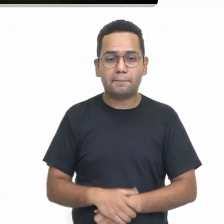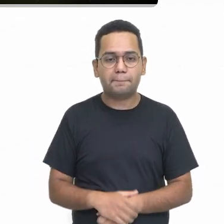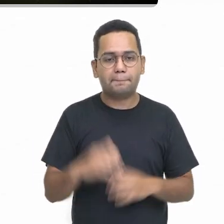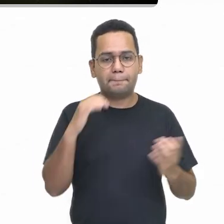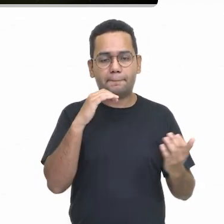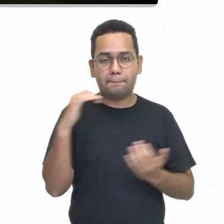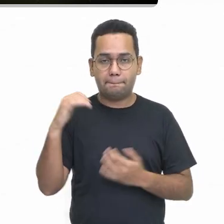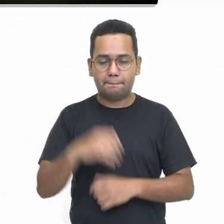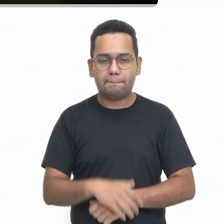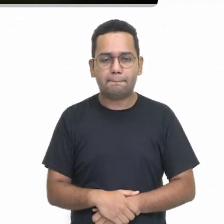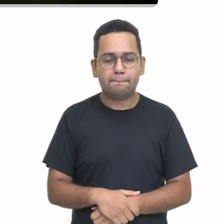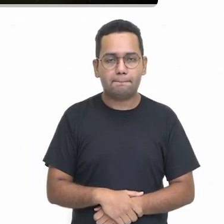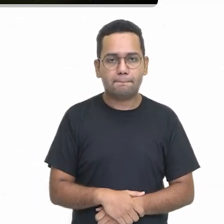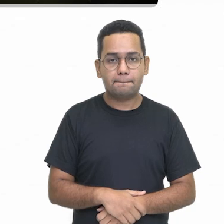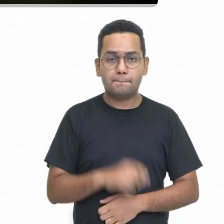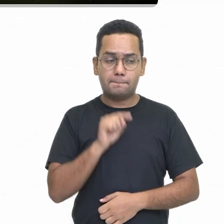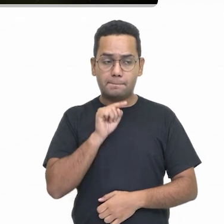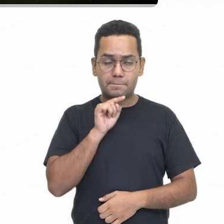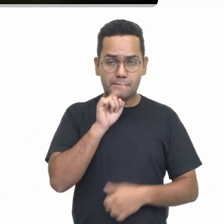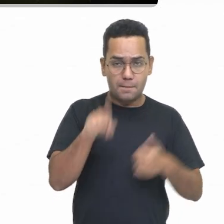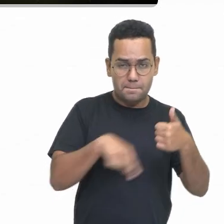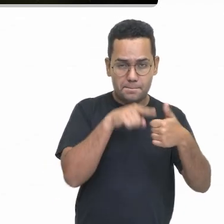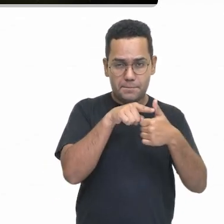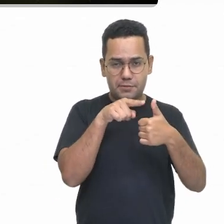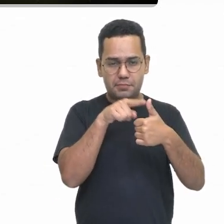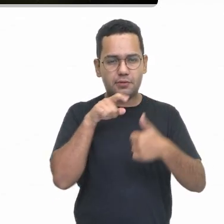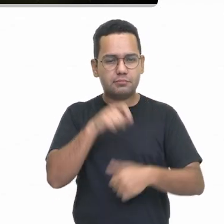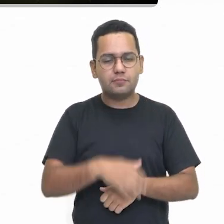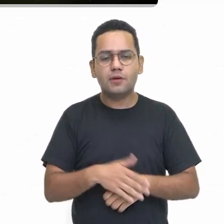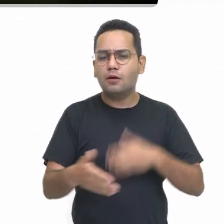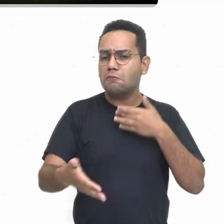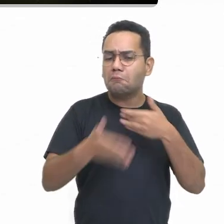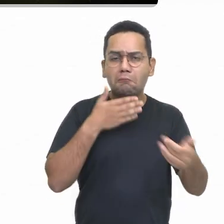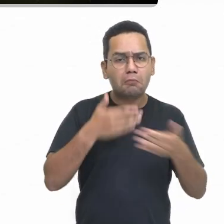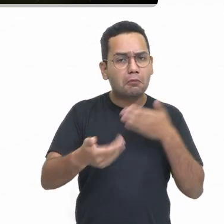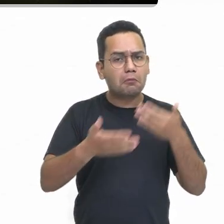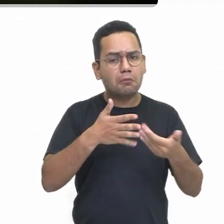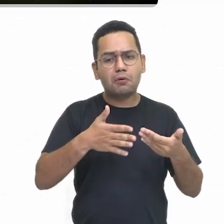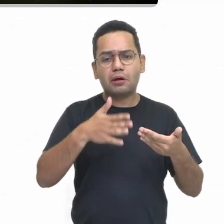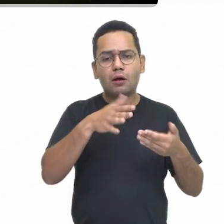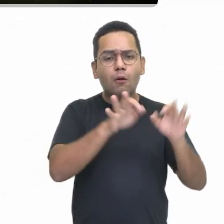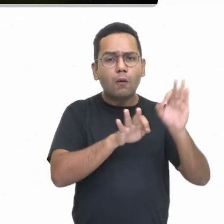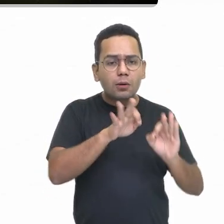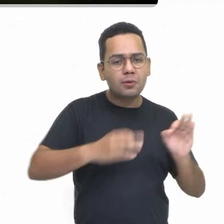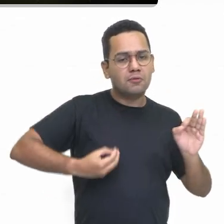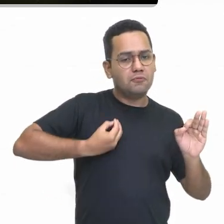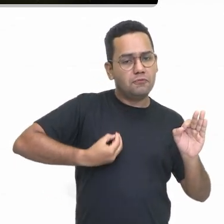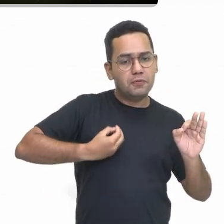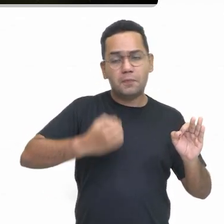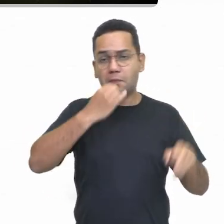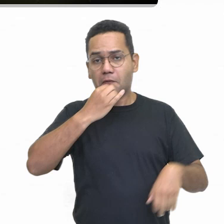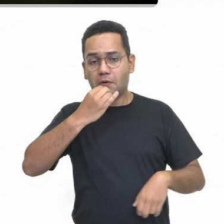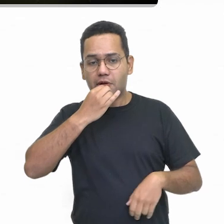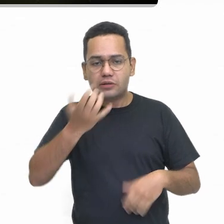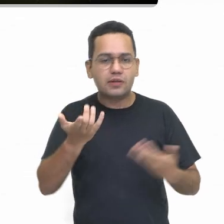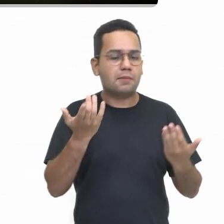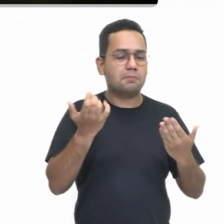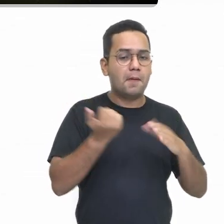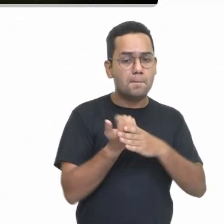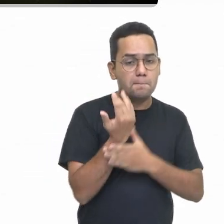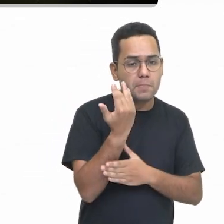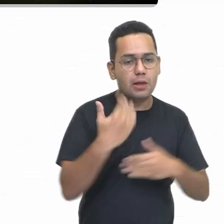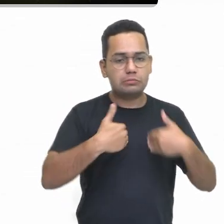organismos eles são então qualquer estrutura viva como planta animal fungo protozoário ou